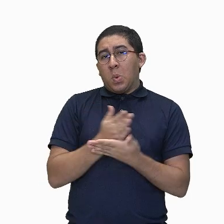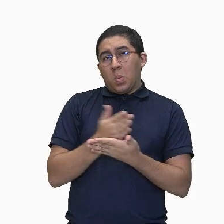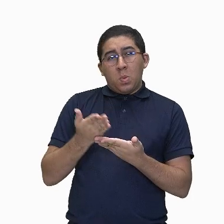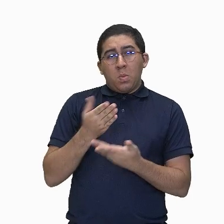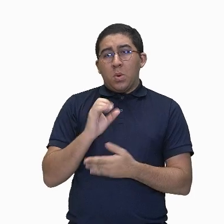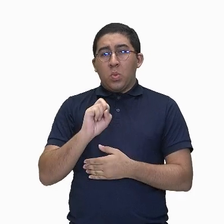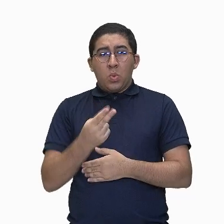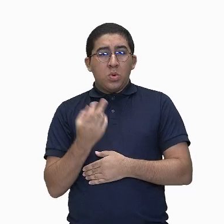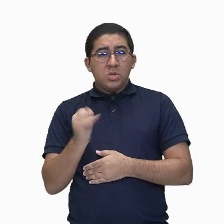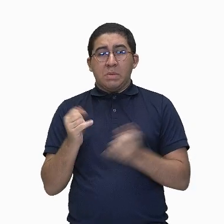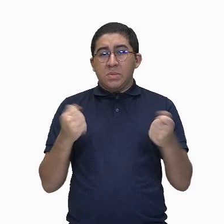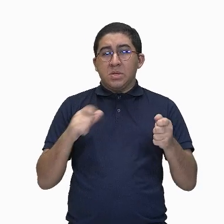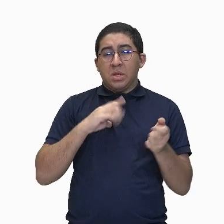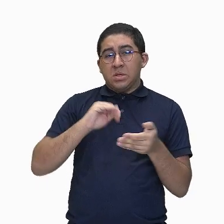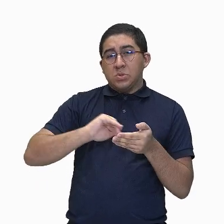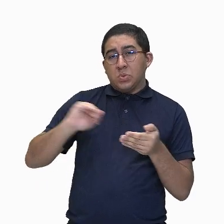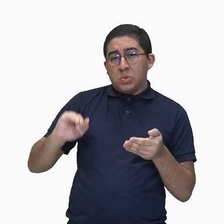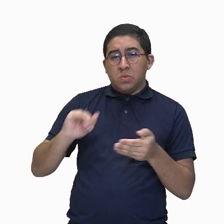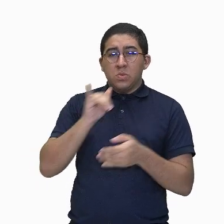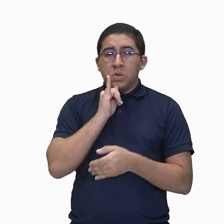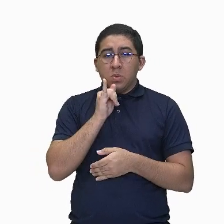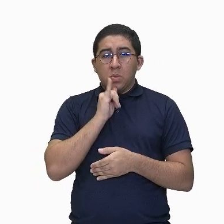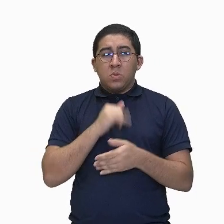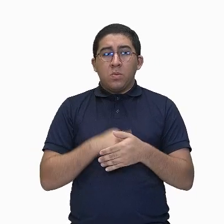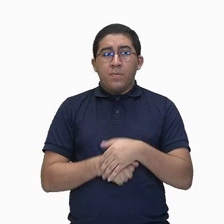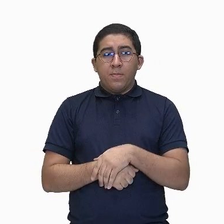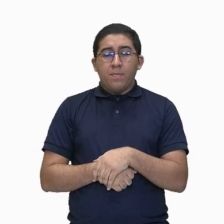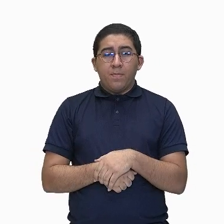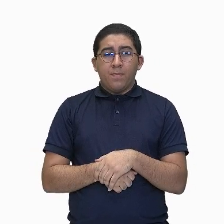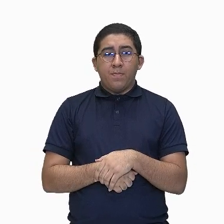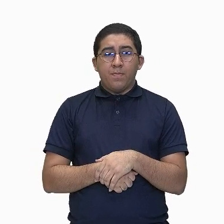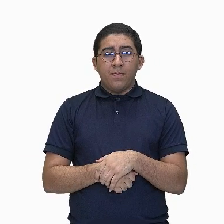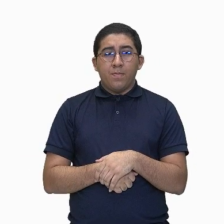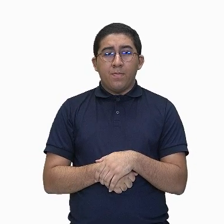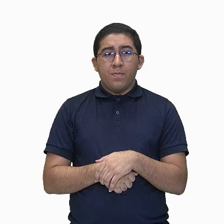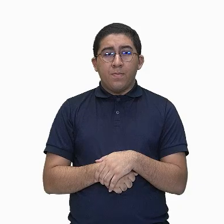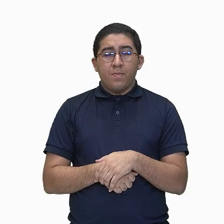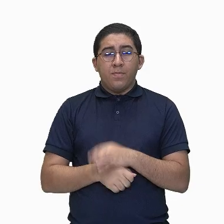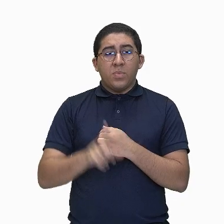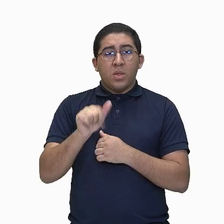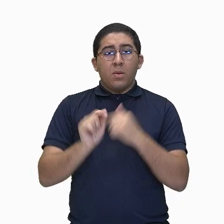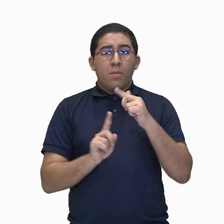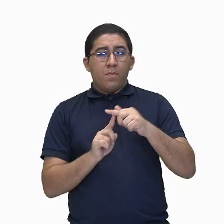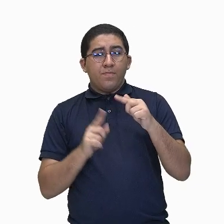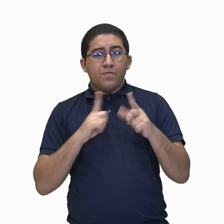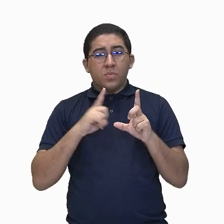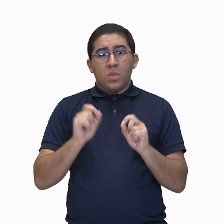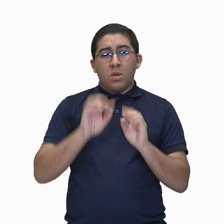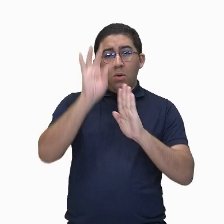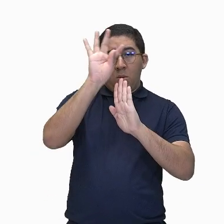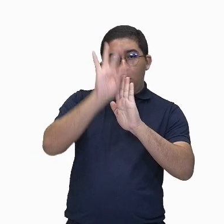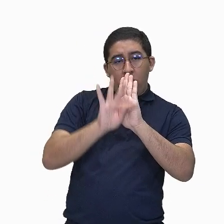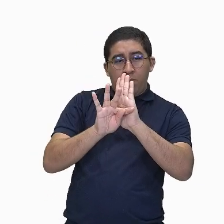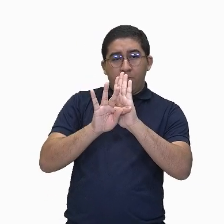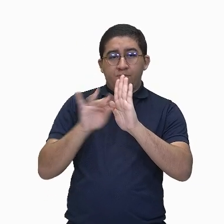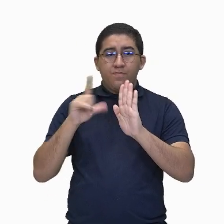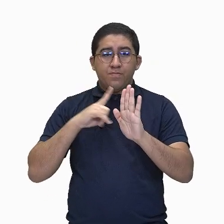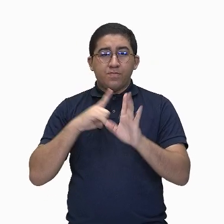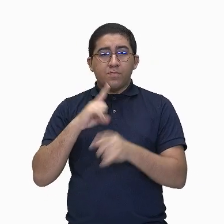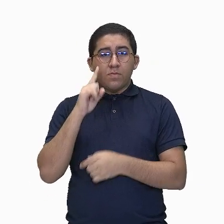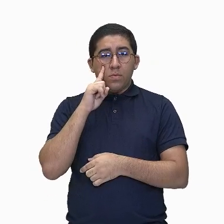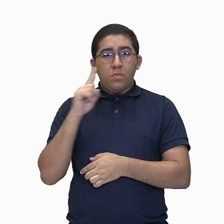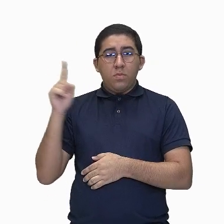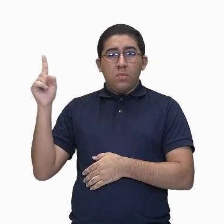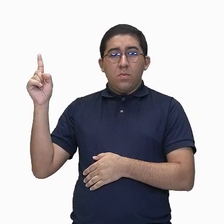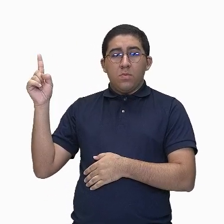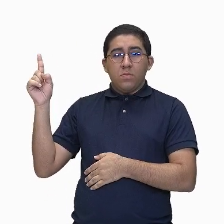quando você tem que excluir. Então, essas conjunções que são marcadas no texto é o ou, o ora, o quer